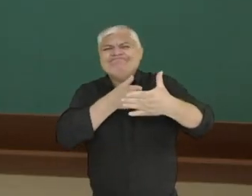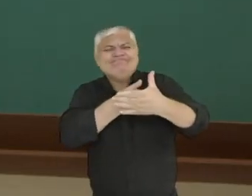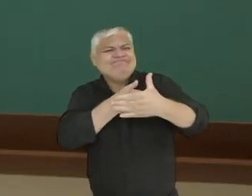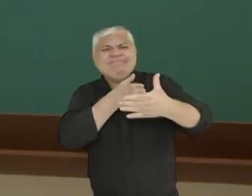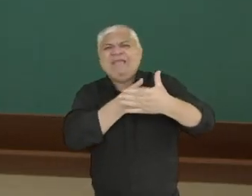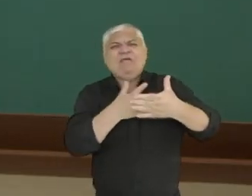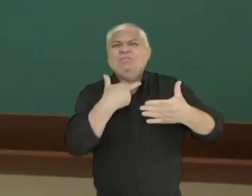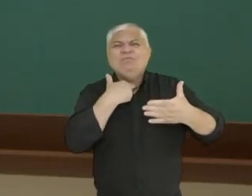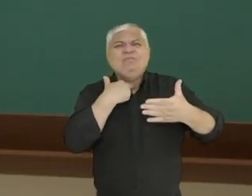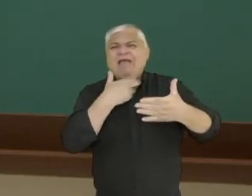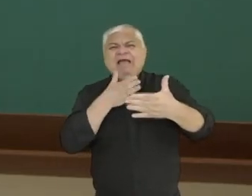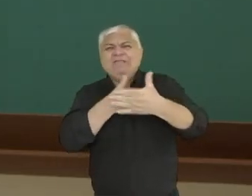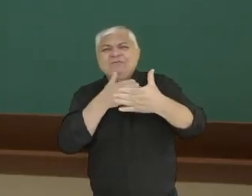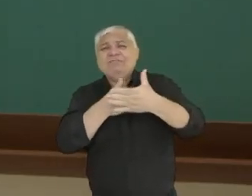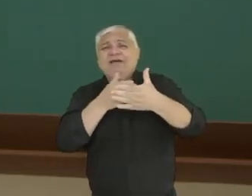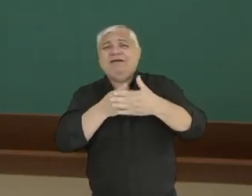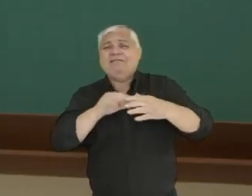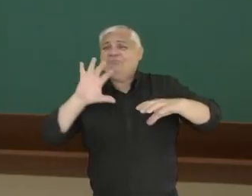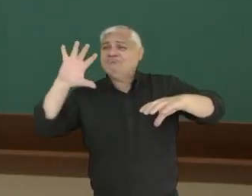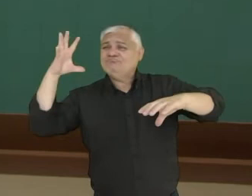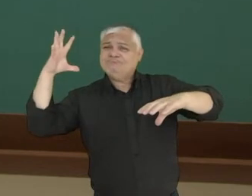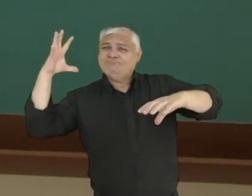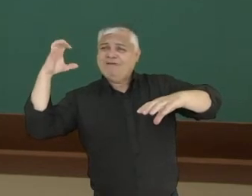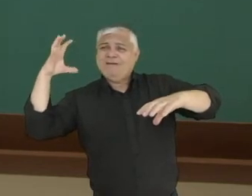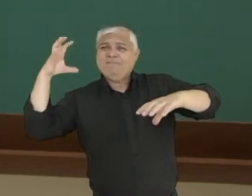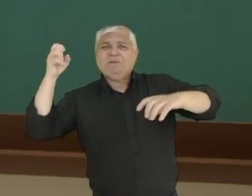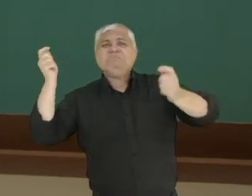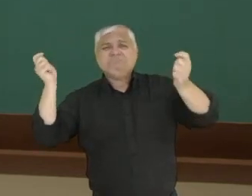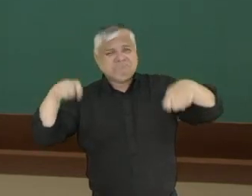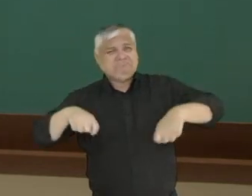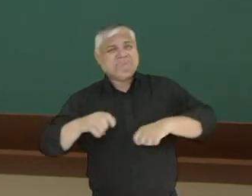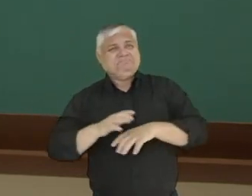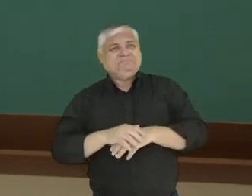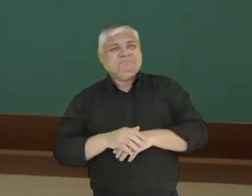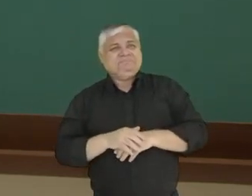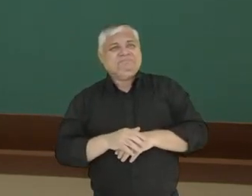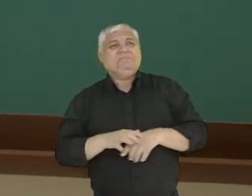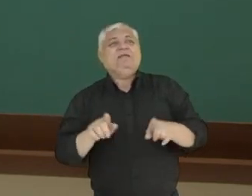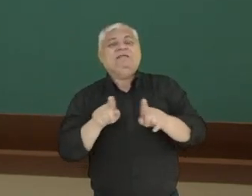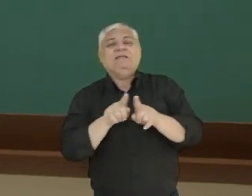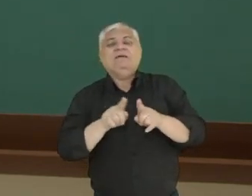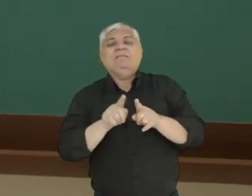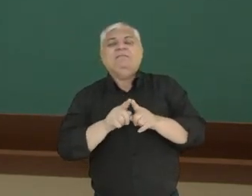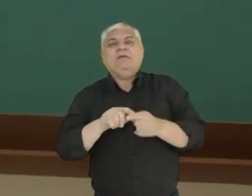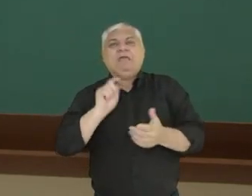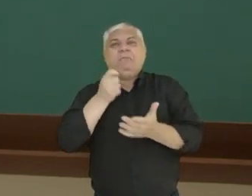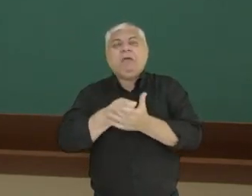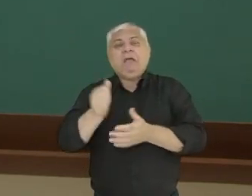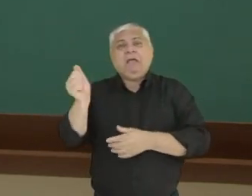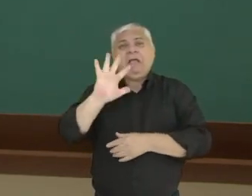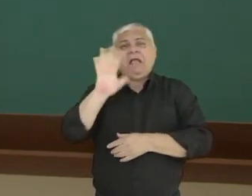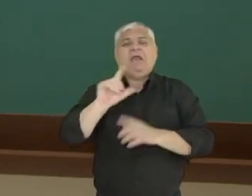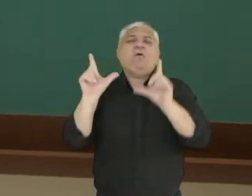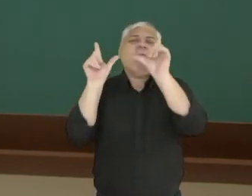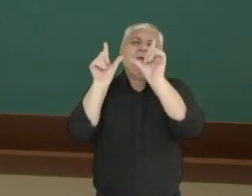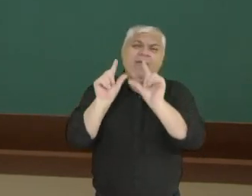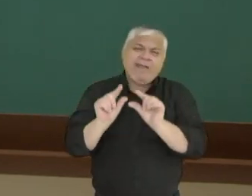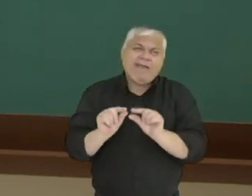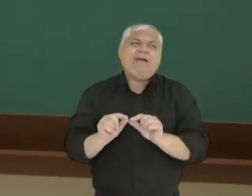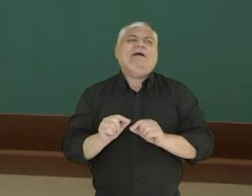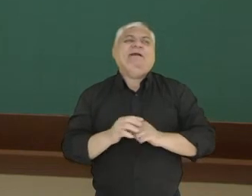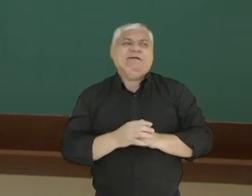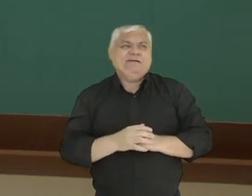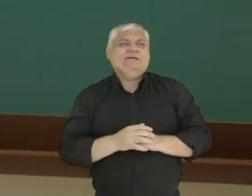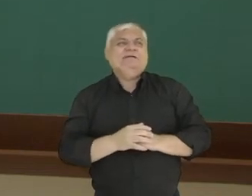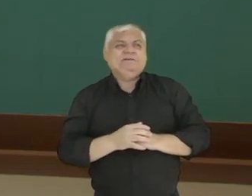meio dos satélites, você não precisa ir até aquele local. Possibilidade de redução de custos atrelados aos programas de monitoramento, além